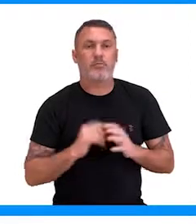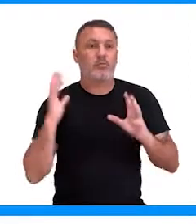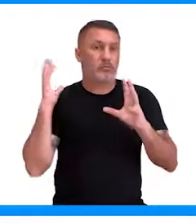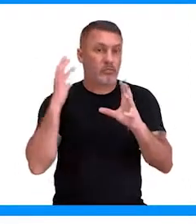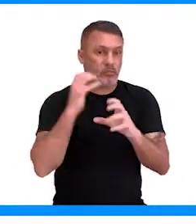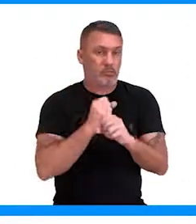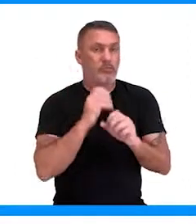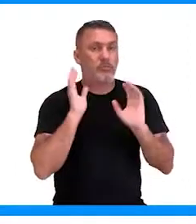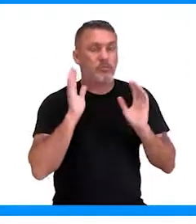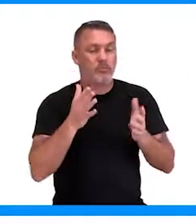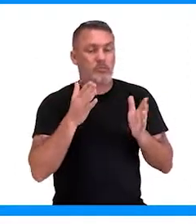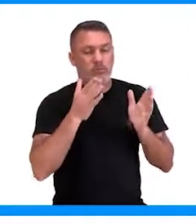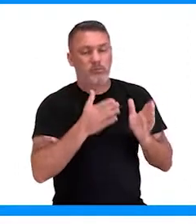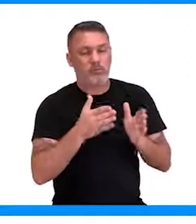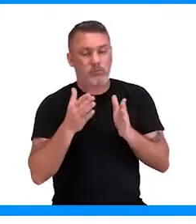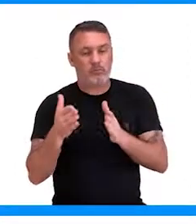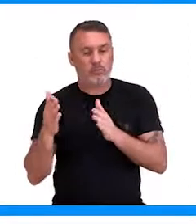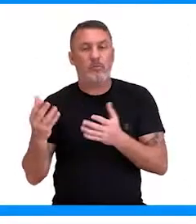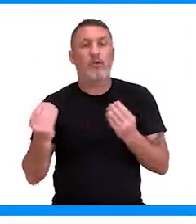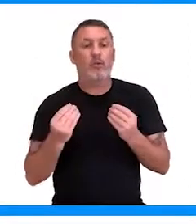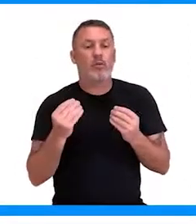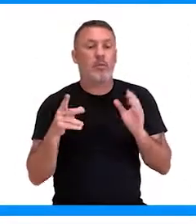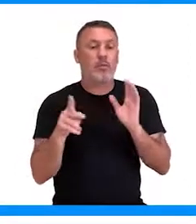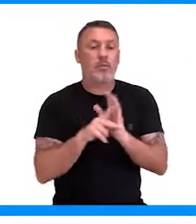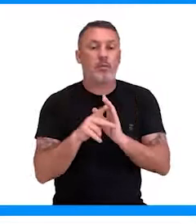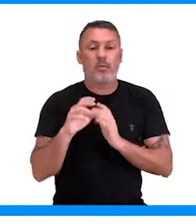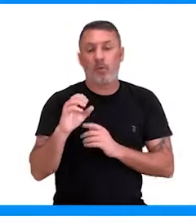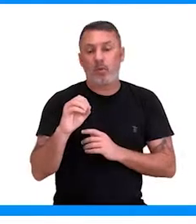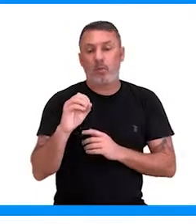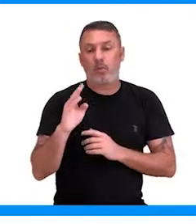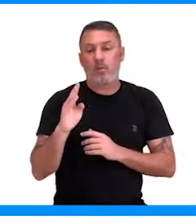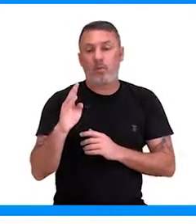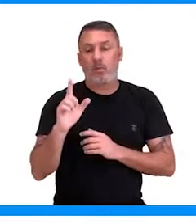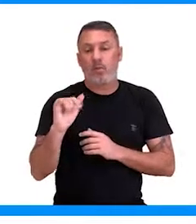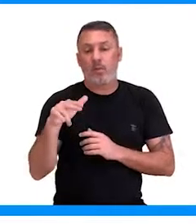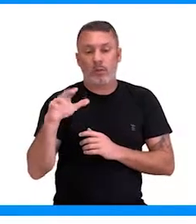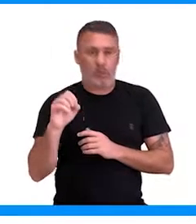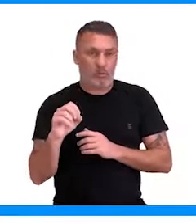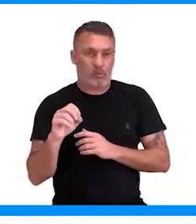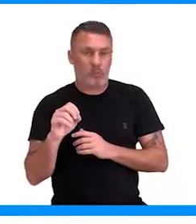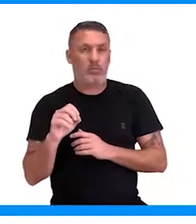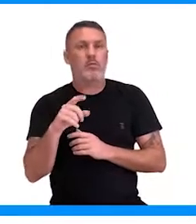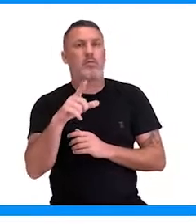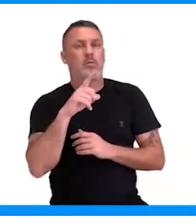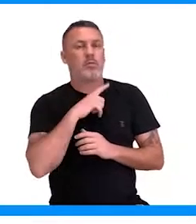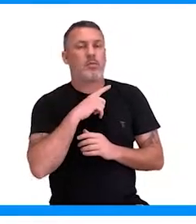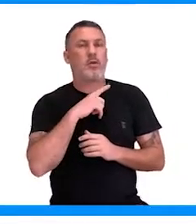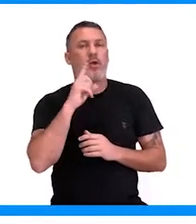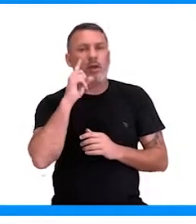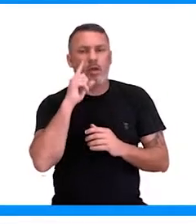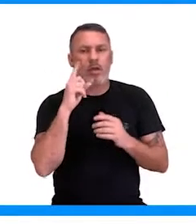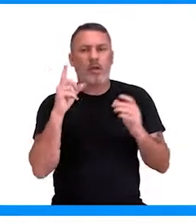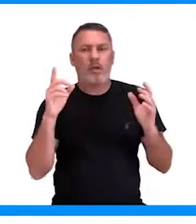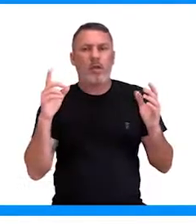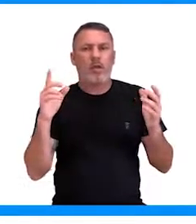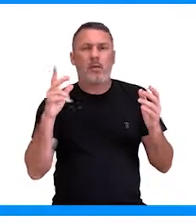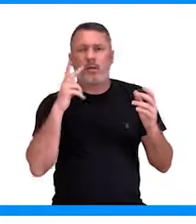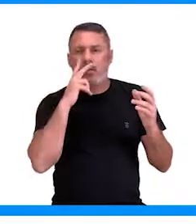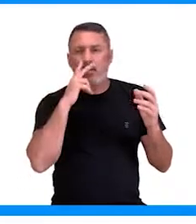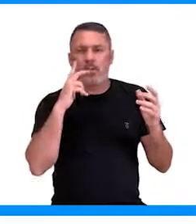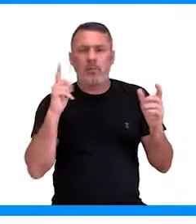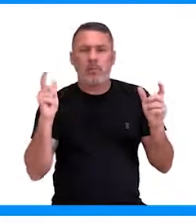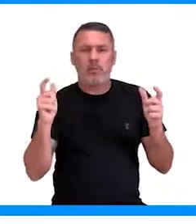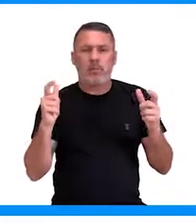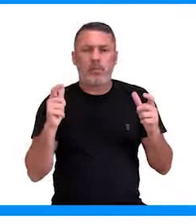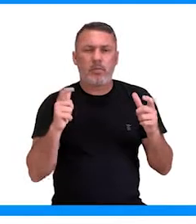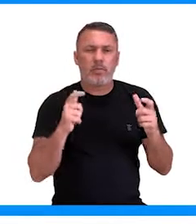Então tá, recapitulando os procedimentos para o lançamento oblíquo. Faz a decomposição vetorial. Quem